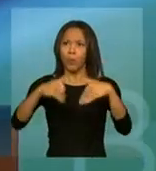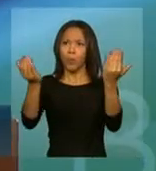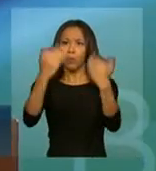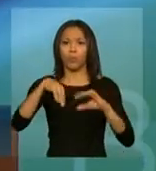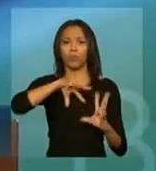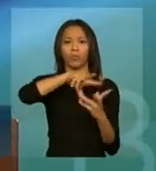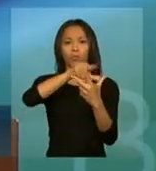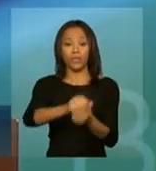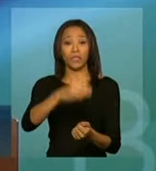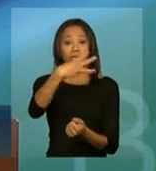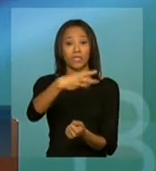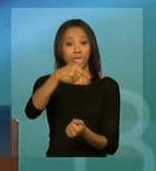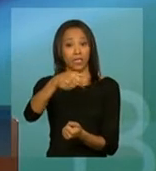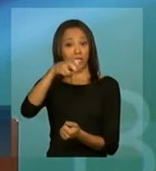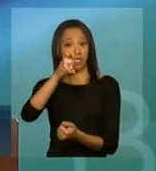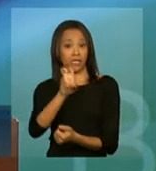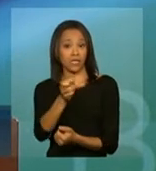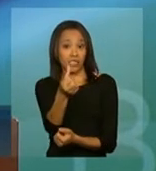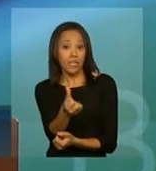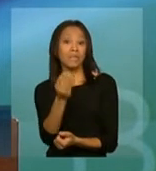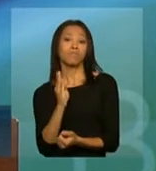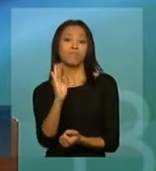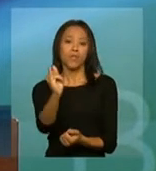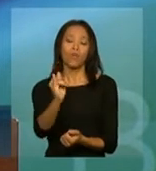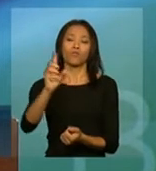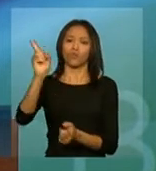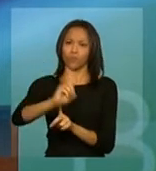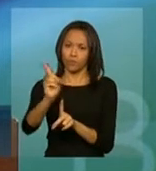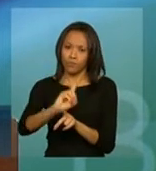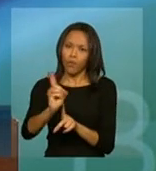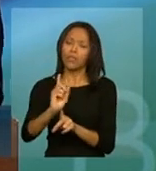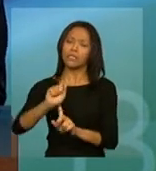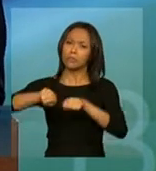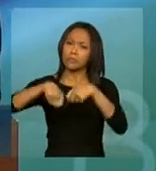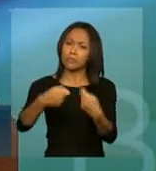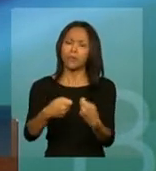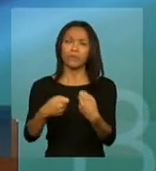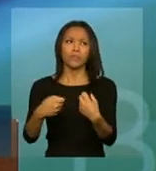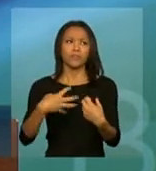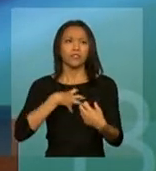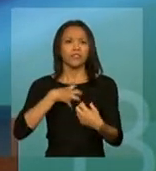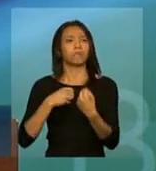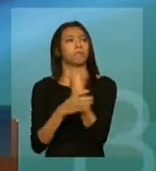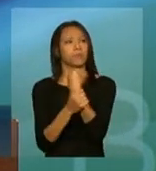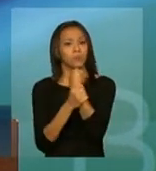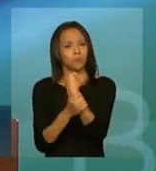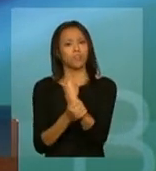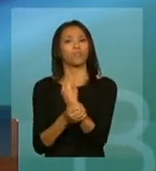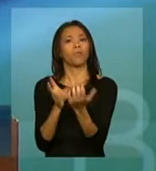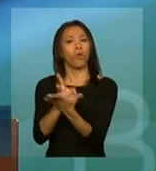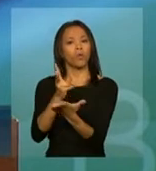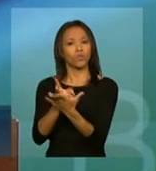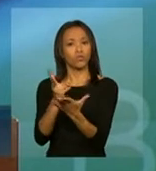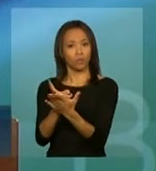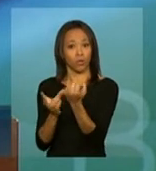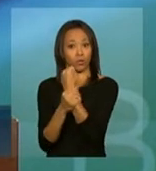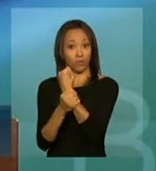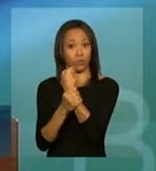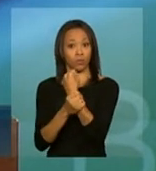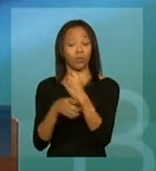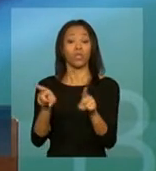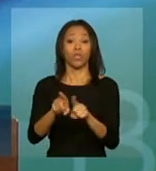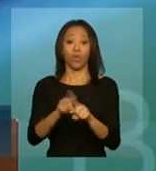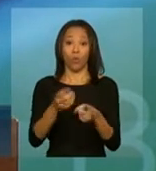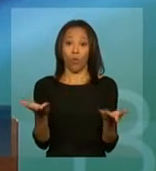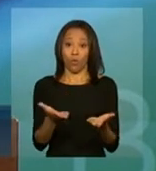que 376 bilhões de dólares, que nos dão a segurança para superar as instabilidades que ainda marcam